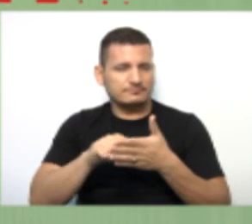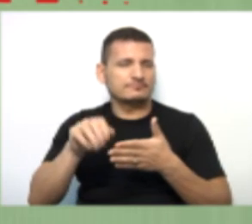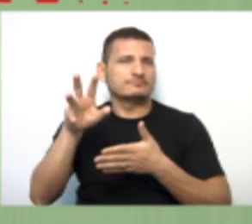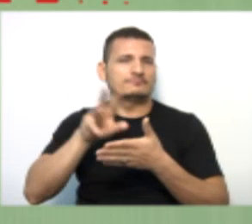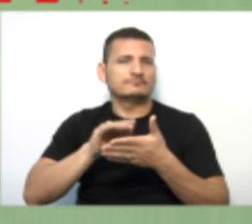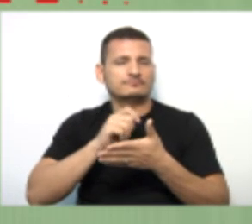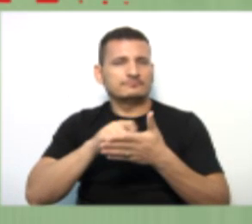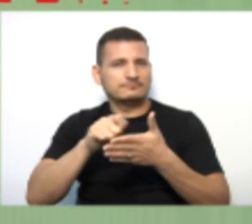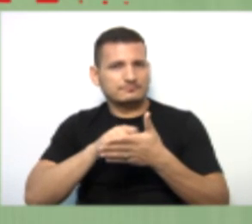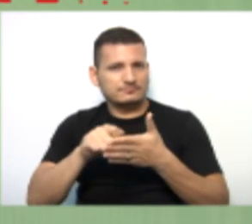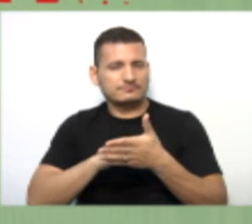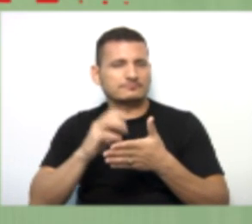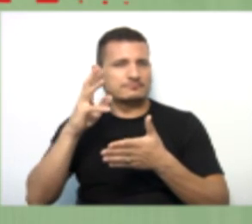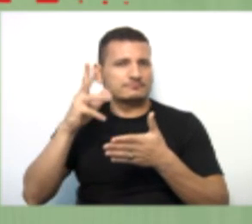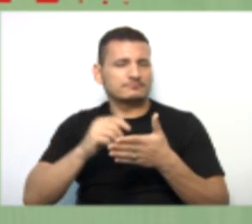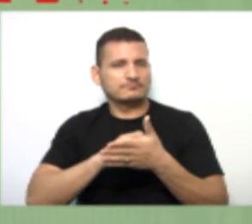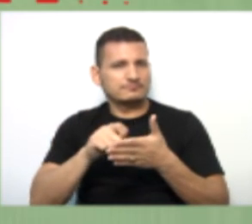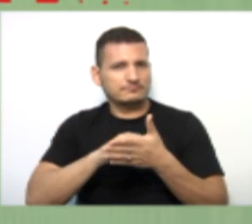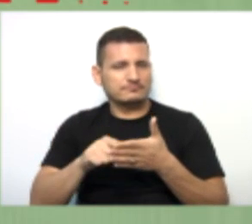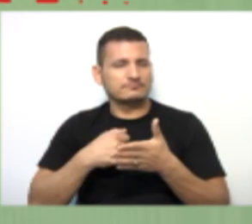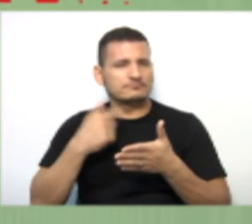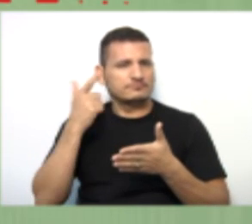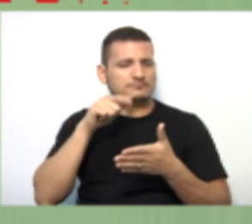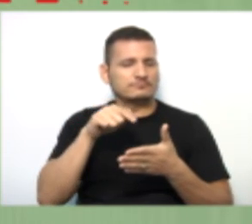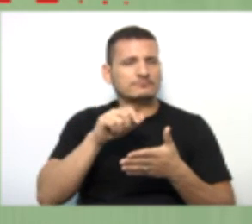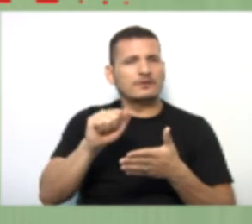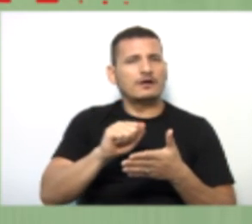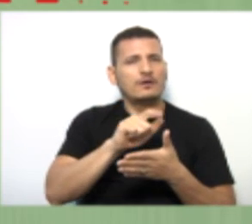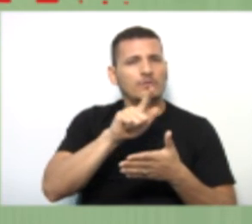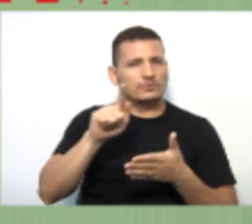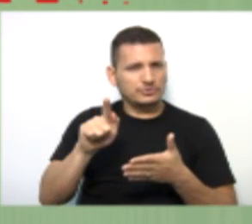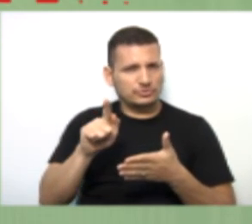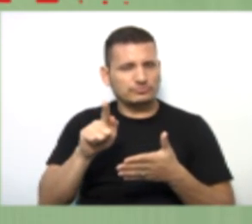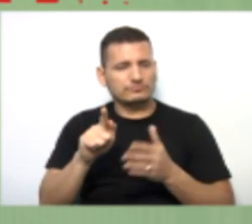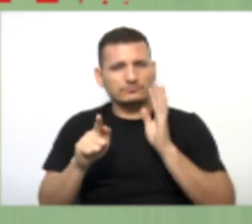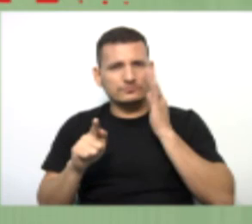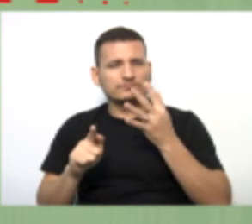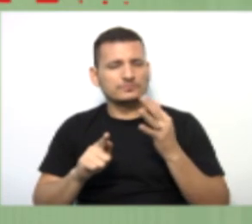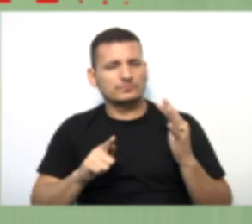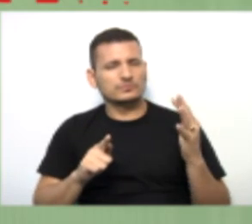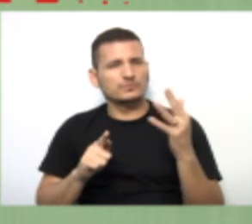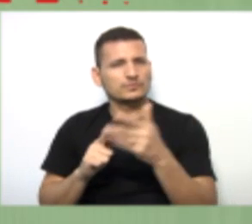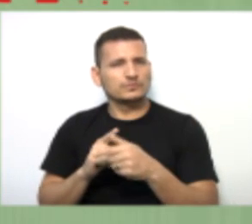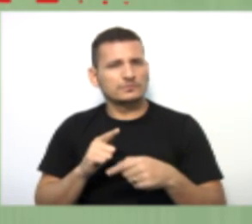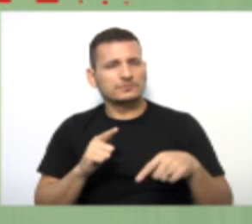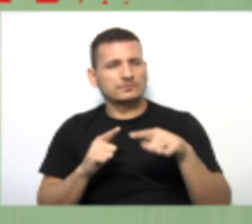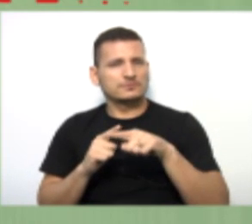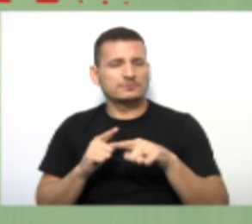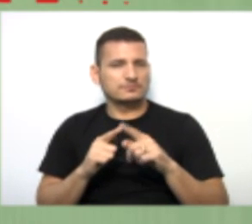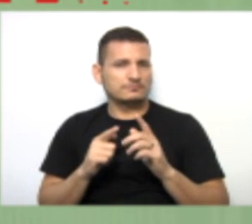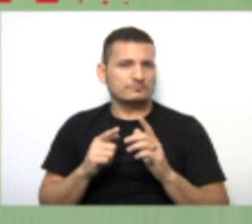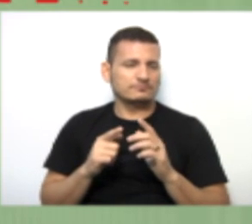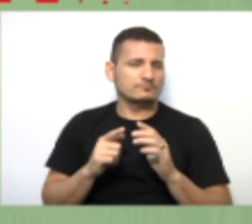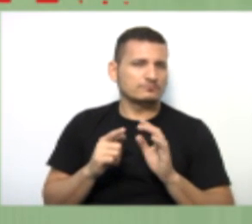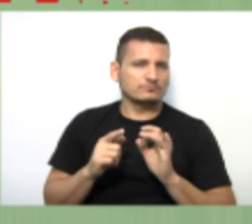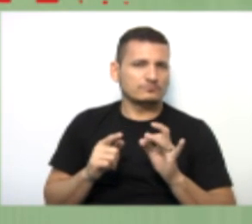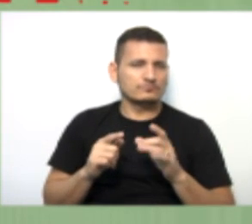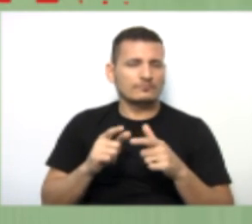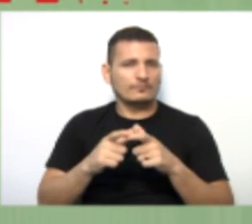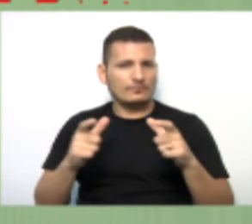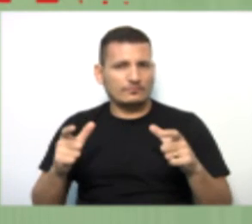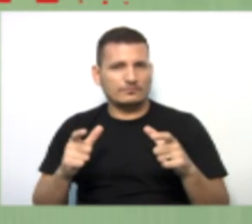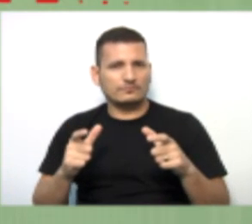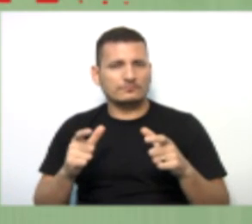todo aquele procedimento matemático. Eu consigo fazer isso em forma de algoritmo e solucionar todas todas não, mas pelo menos a